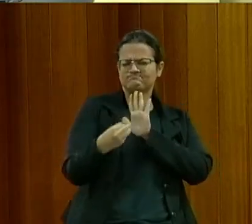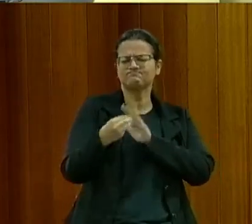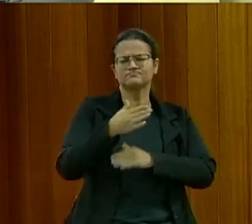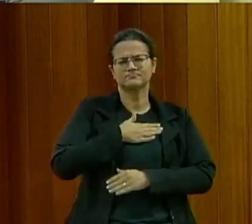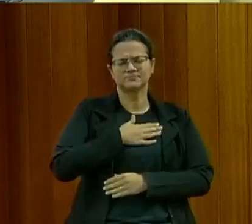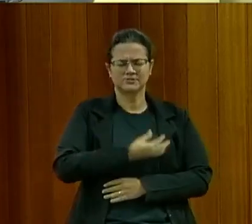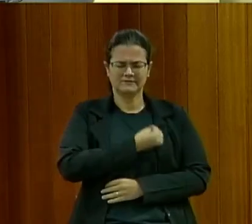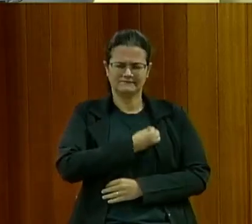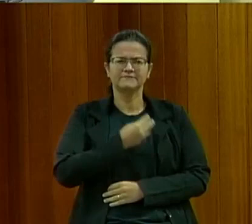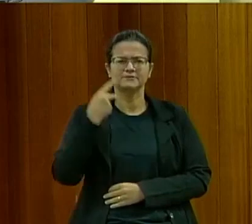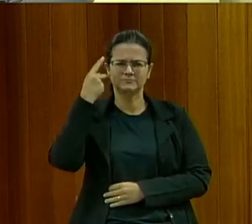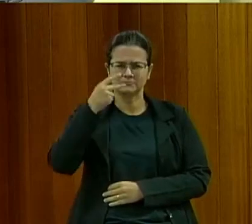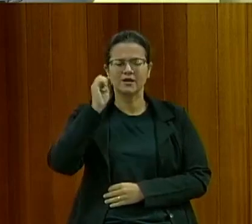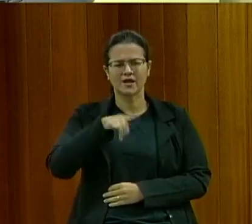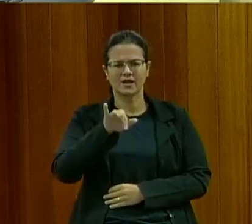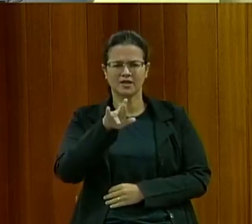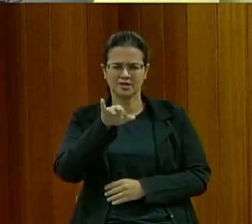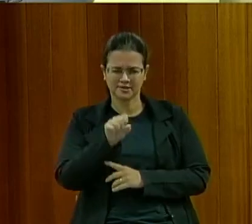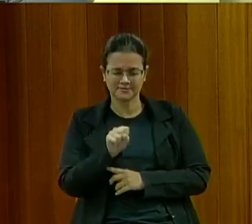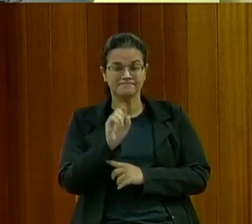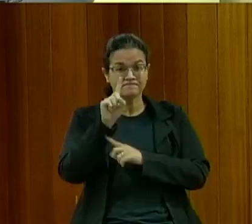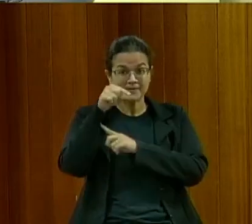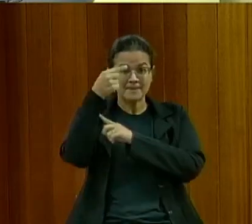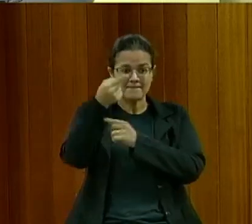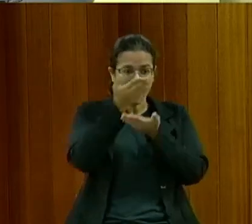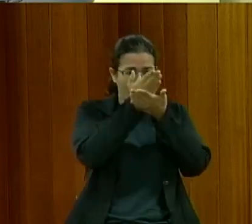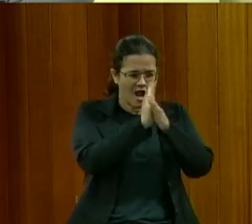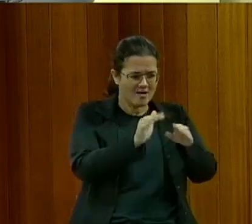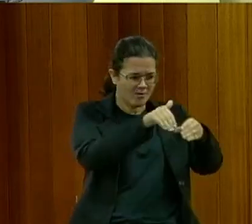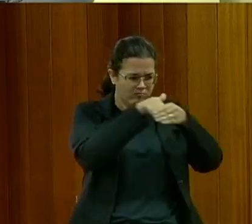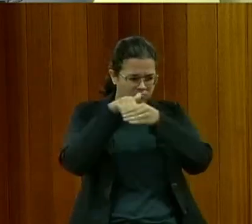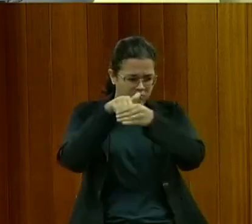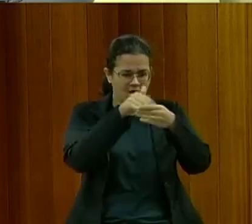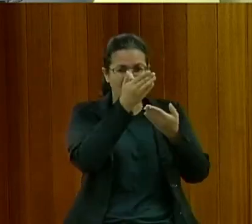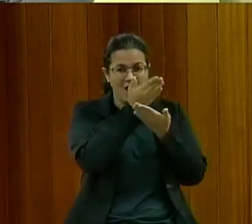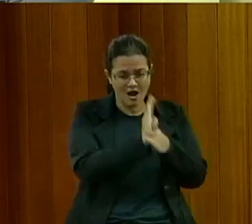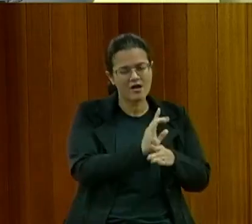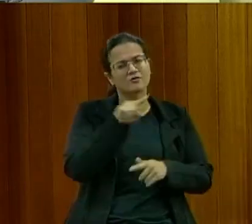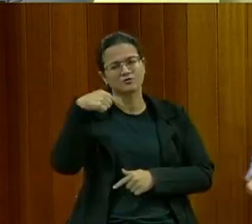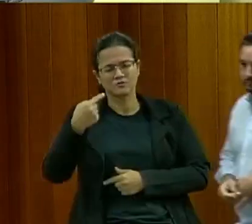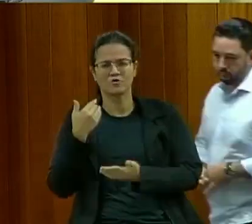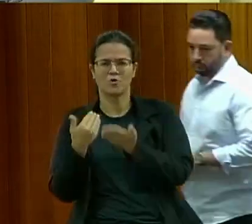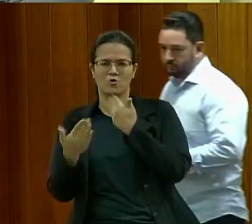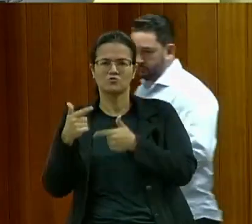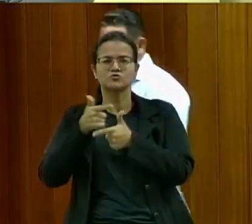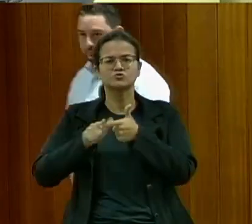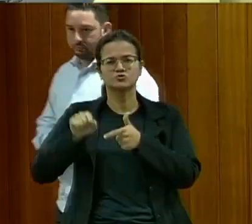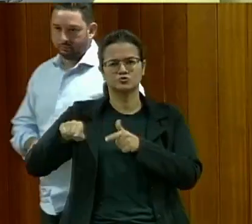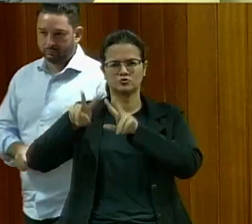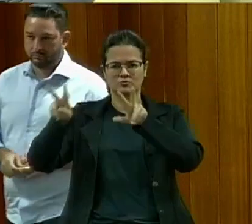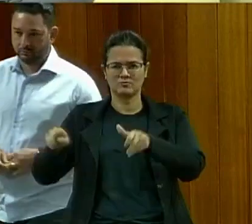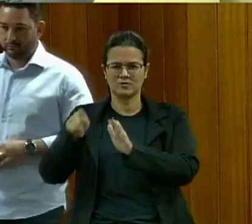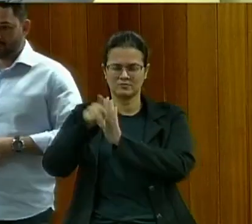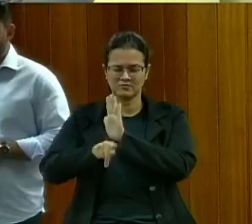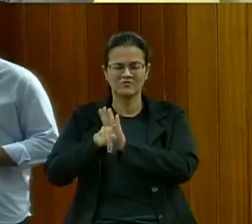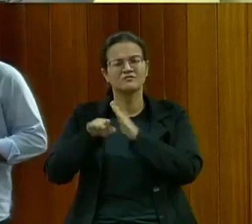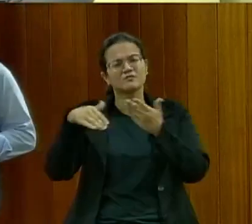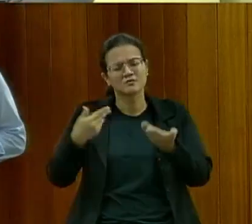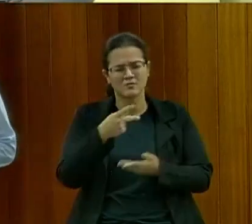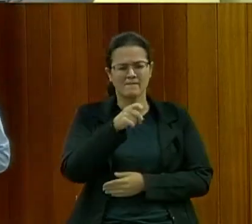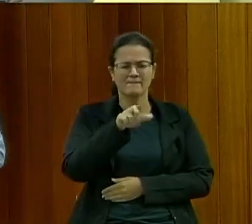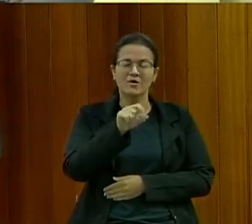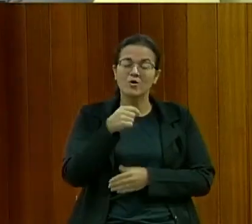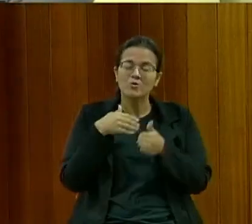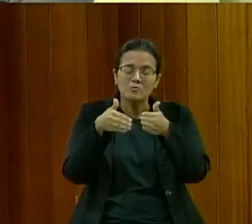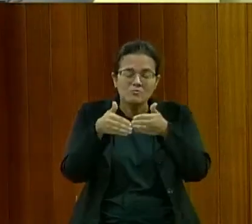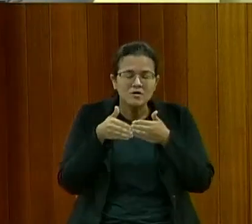Então, depois da eleição, nós vamos conversar. Agora, vereador Paulo Henrique, eu peço a Vossa Excelência, aqui, ó, com humildade, vocês